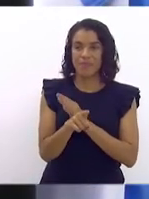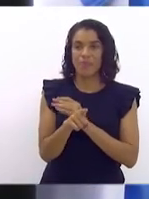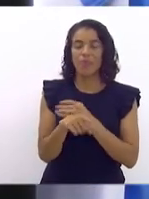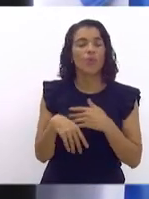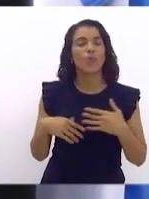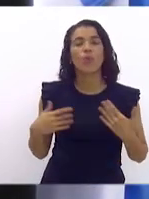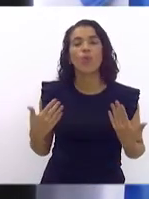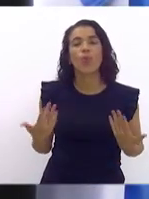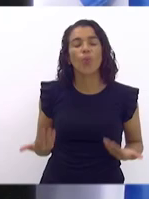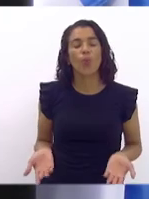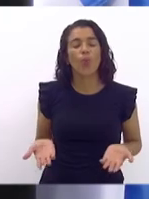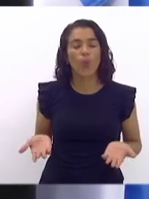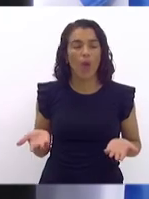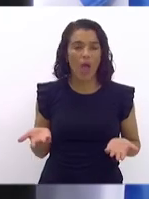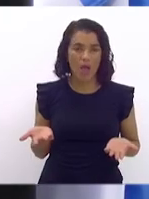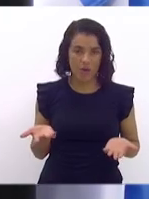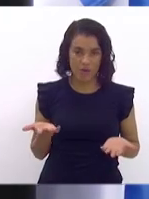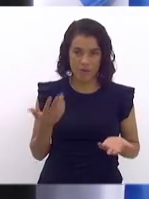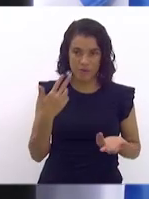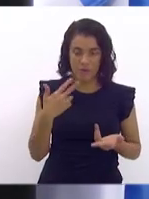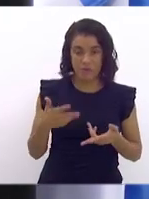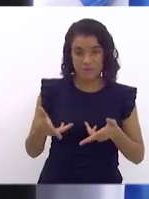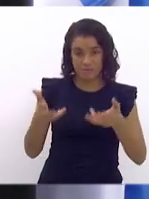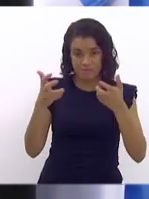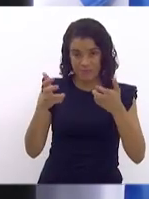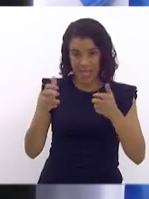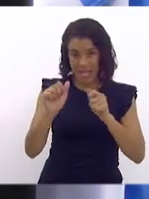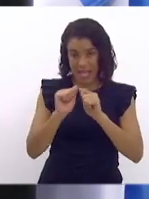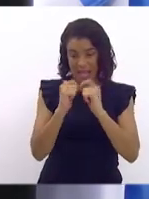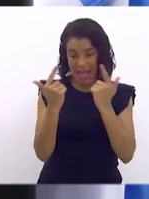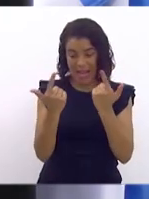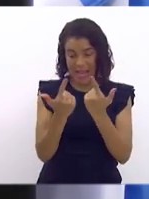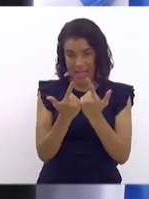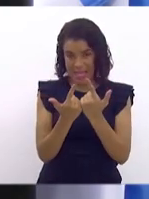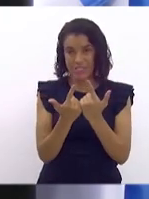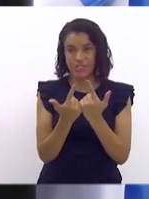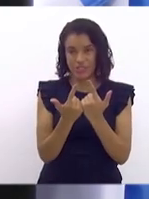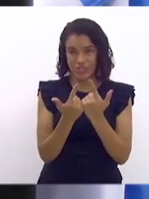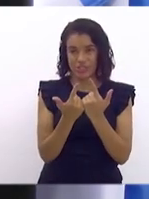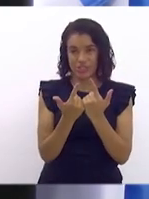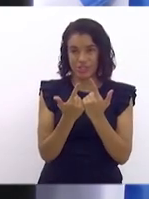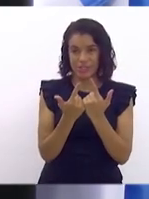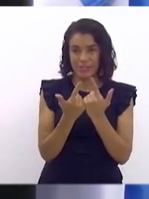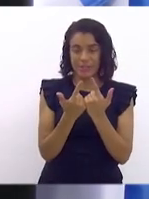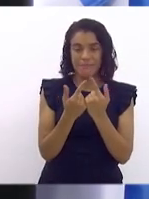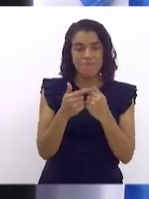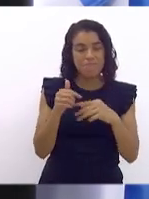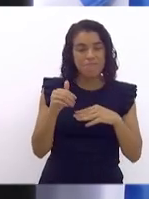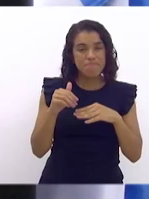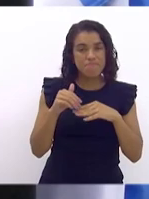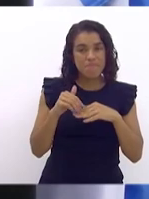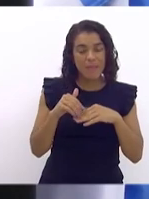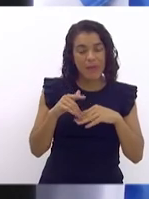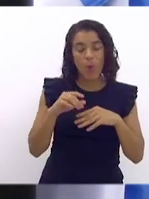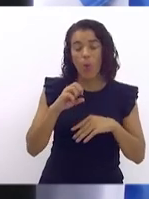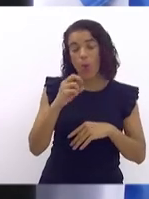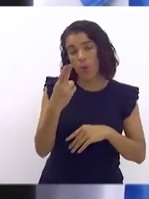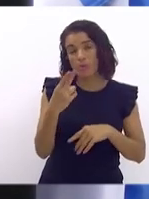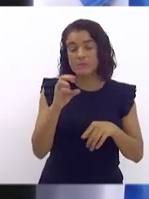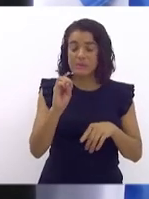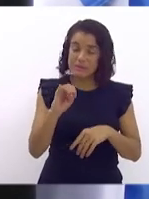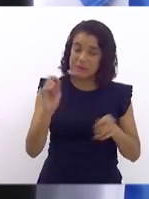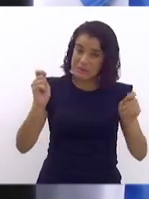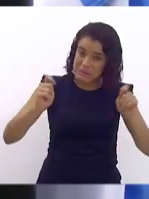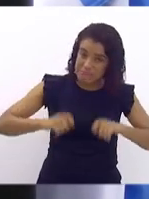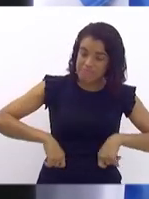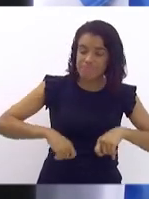Qual instância a senhora vê dentro da Casa Legislativa do Estado do Rio de Janeiro para subir, se é necessário ter